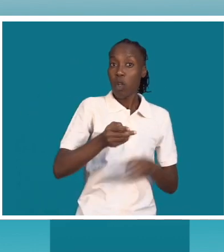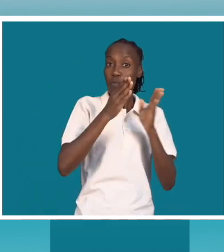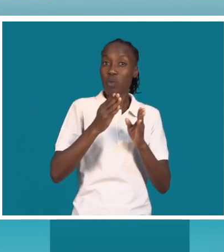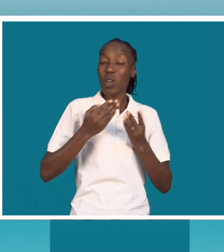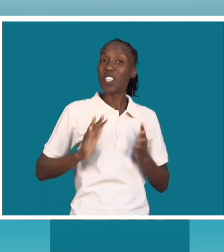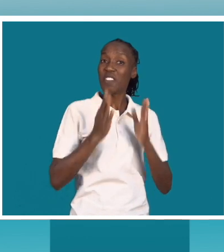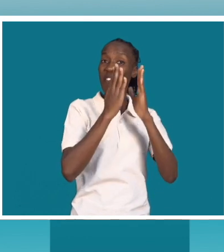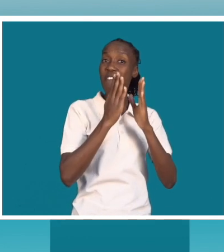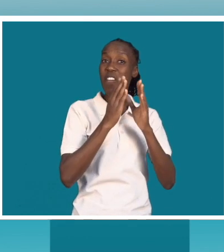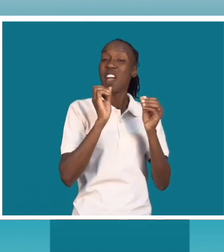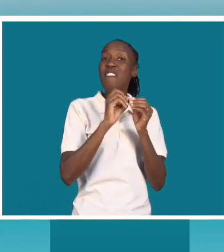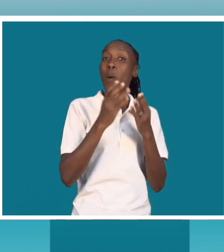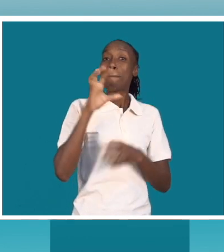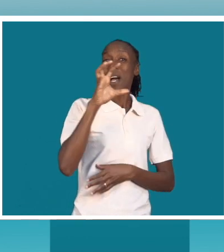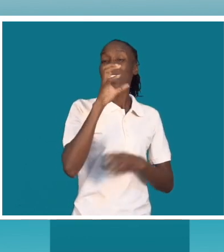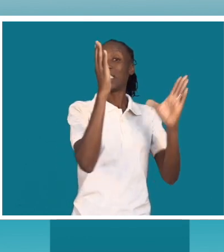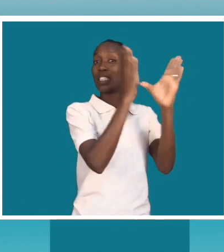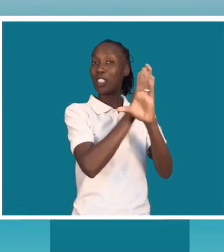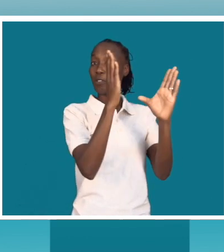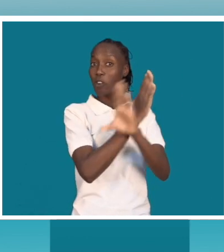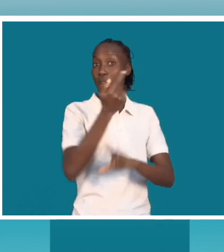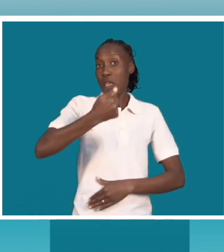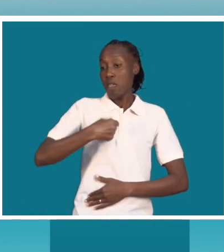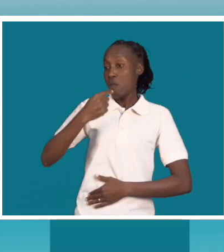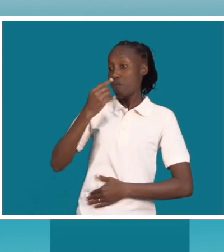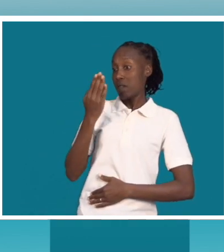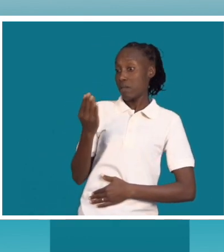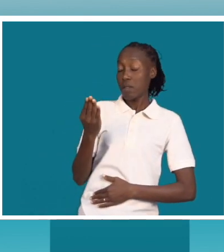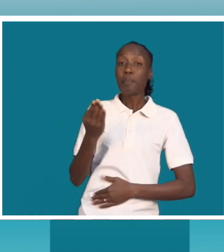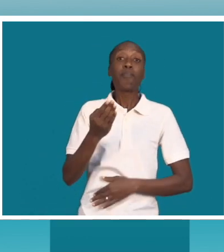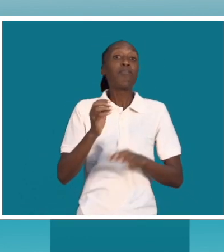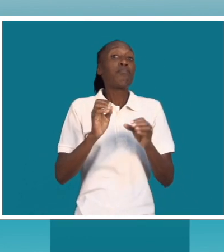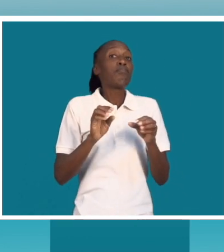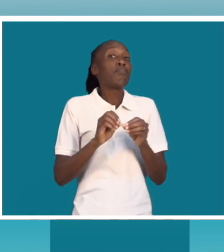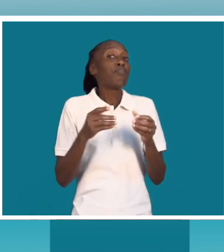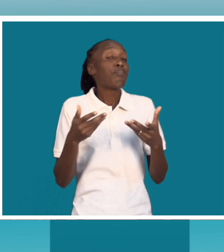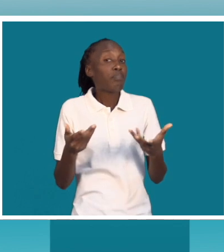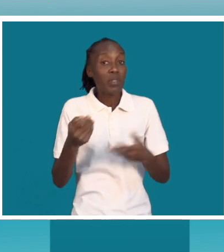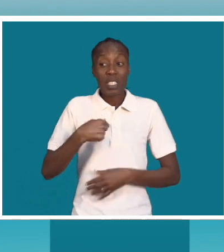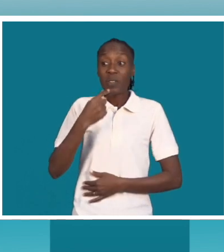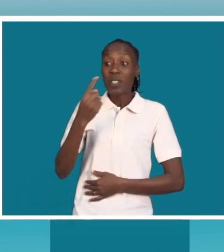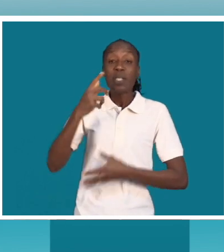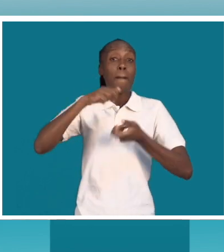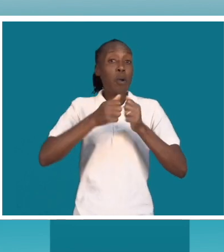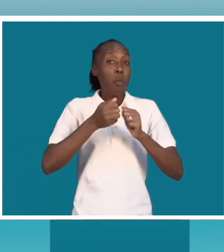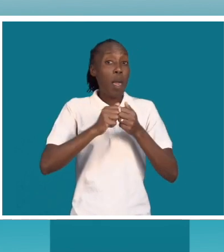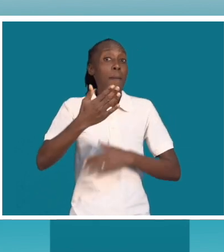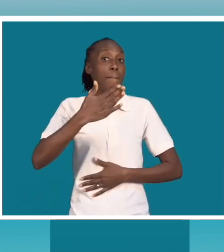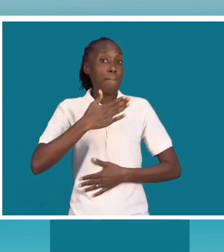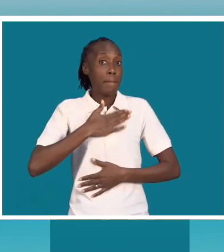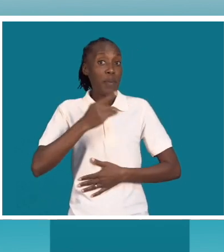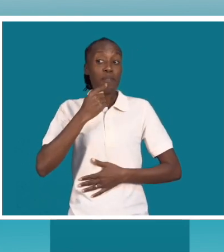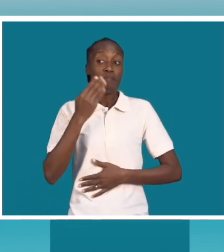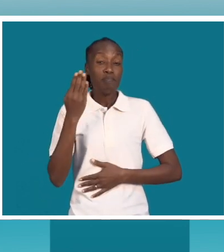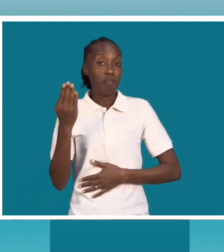estrangeiros. Quando o caso chegou, falei do meu problema. Então procuraram saber o que estava